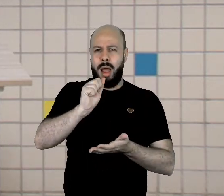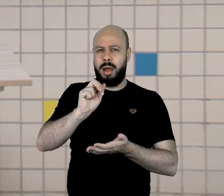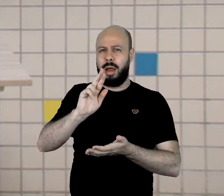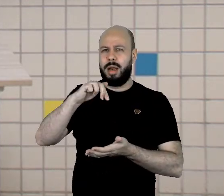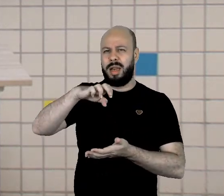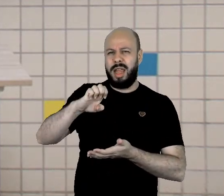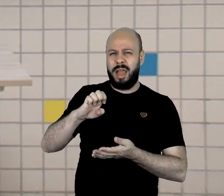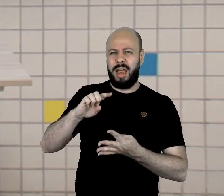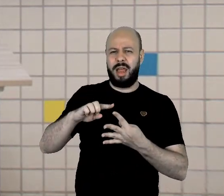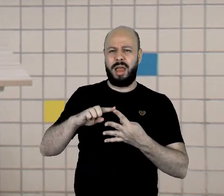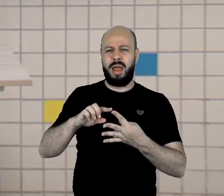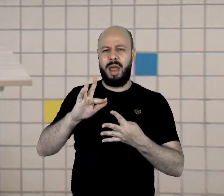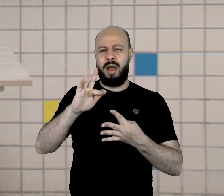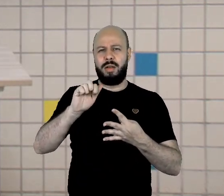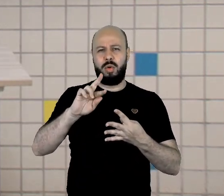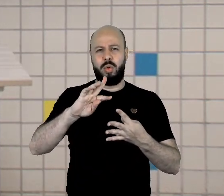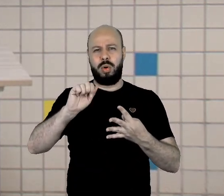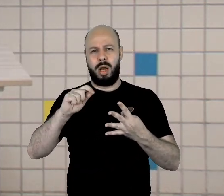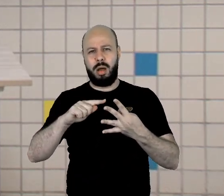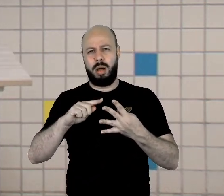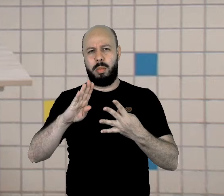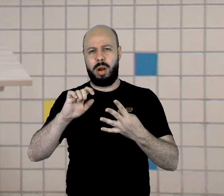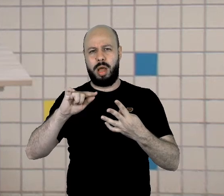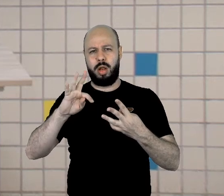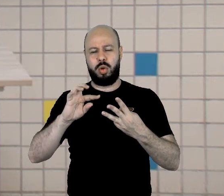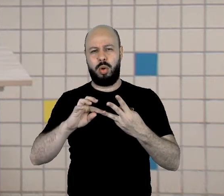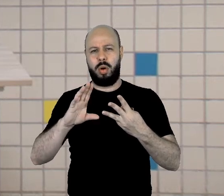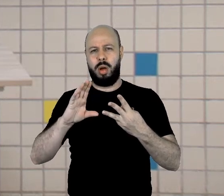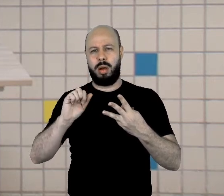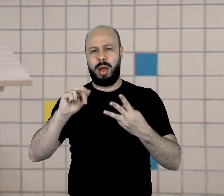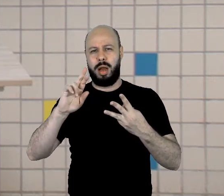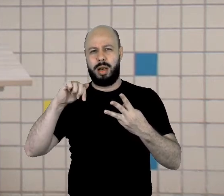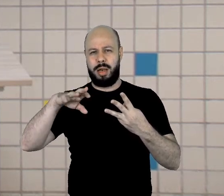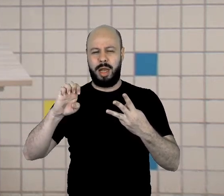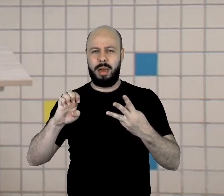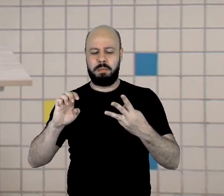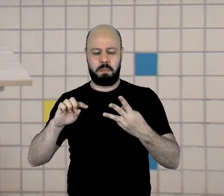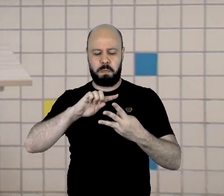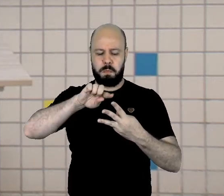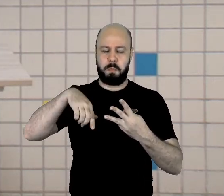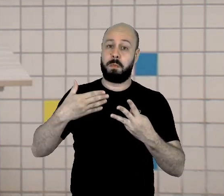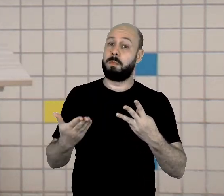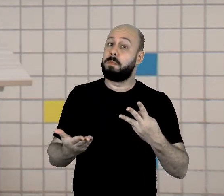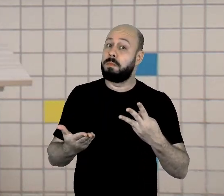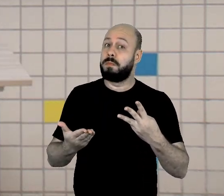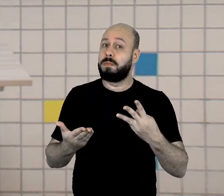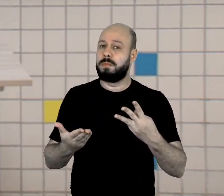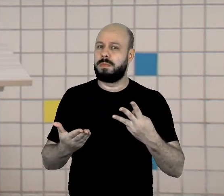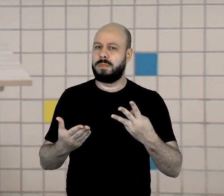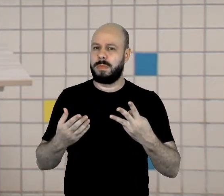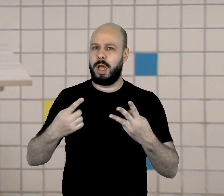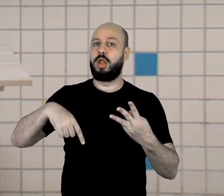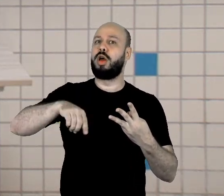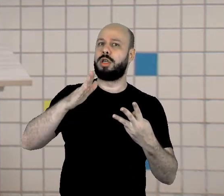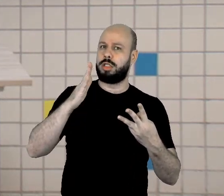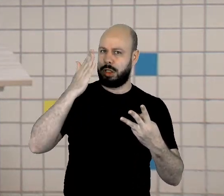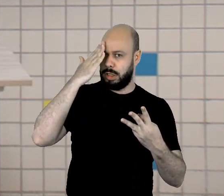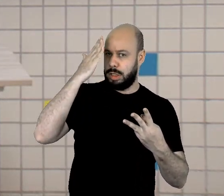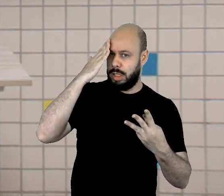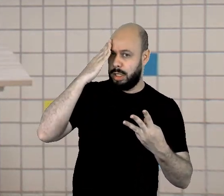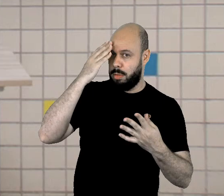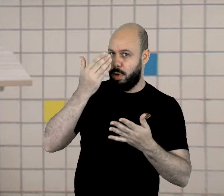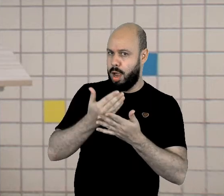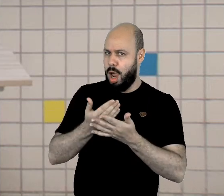quê? De fatura, de boleto ou de carnê? Então, tá muito fácil, né? Que a gente já viu isso nas duas